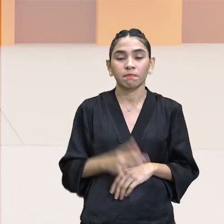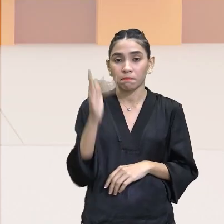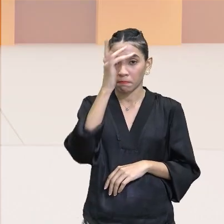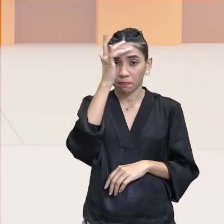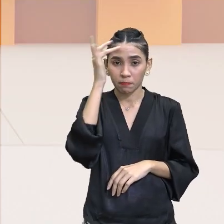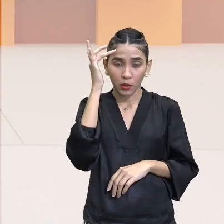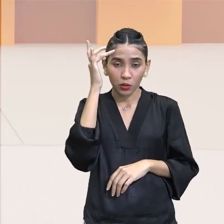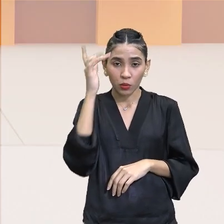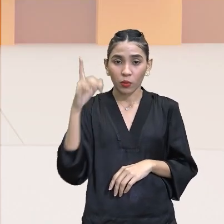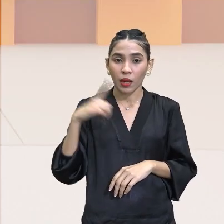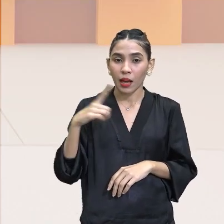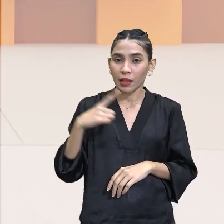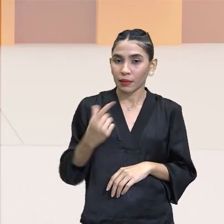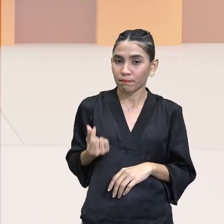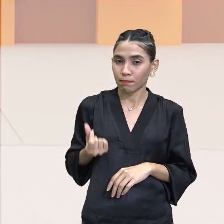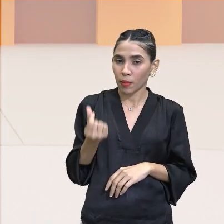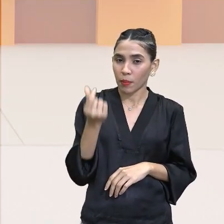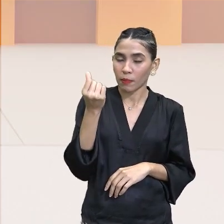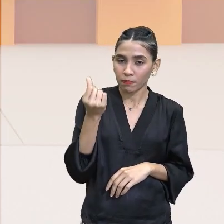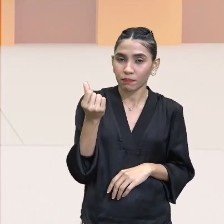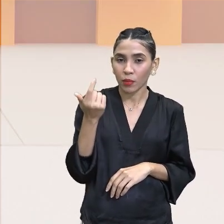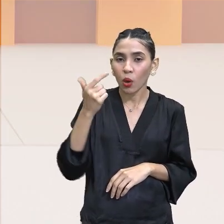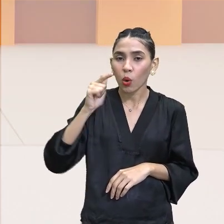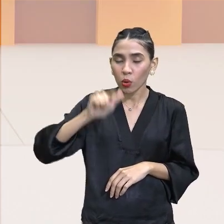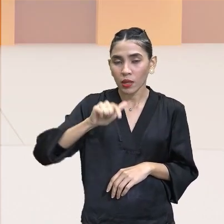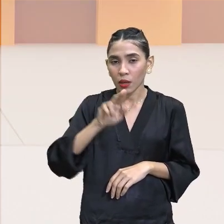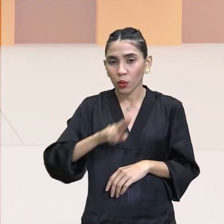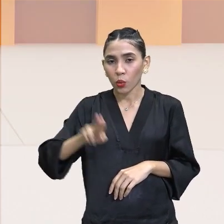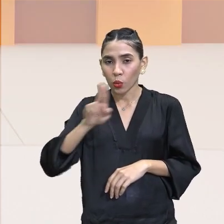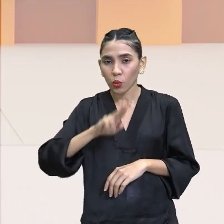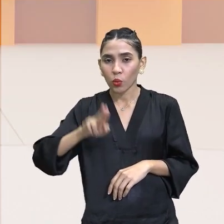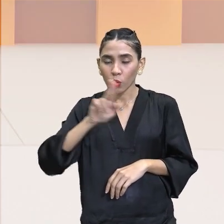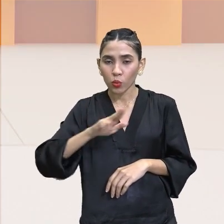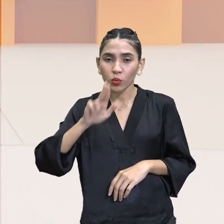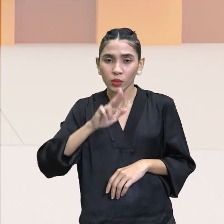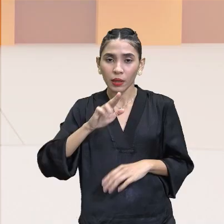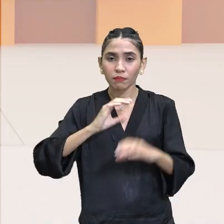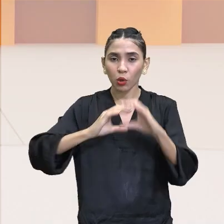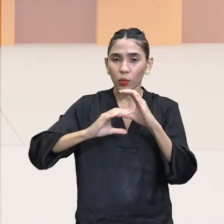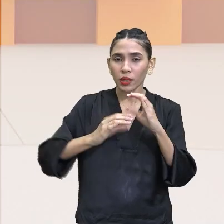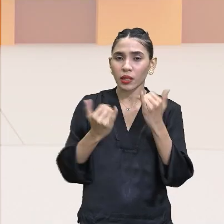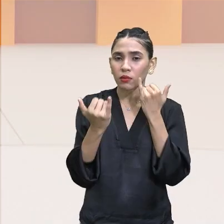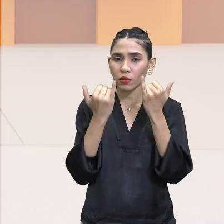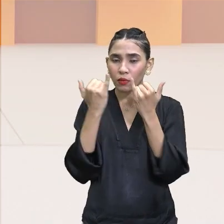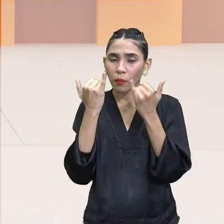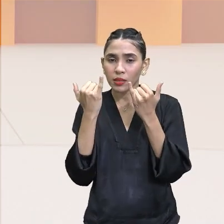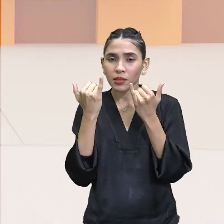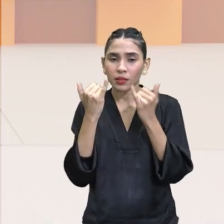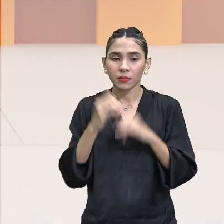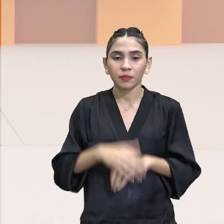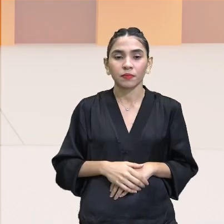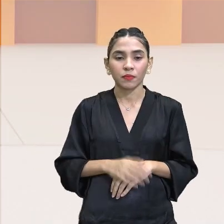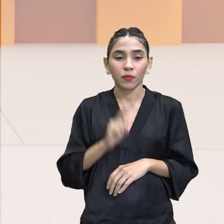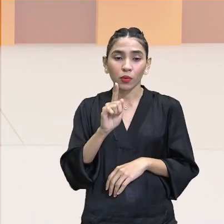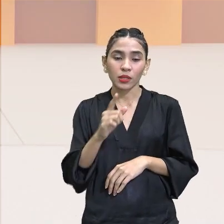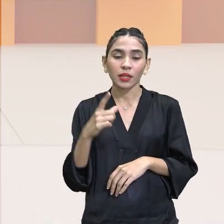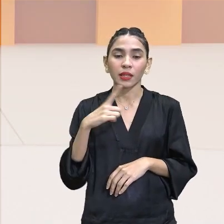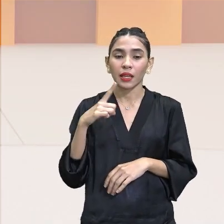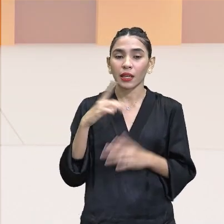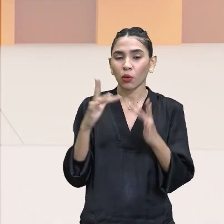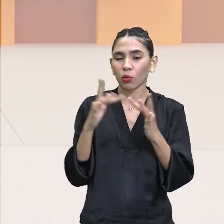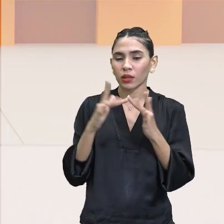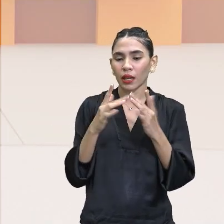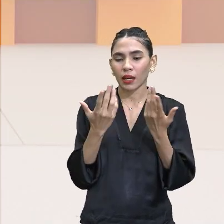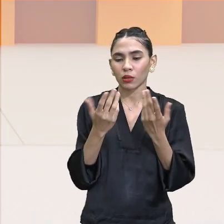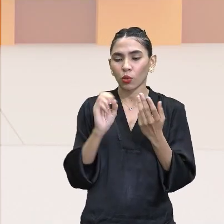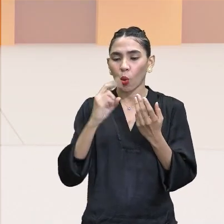tem condições financeiras consegue utilizar os fluxos de comunicação e de transporte. Para você acessar esses